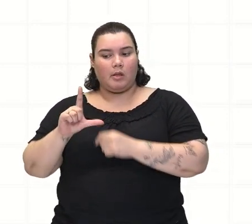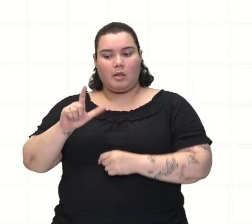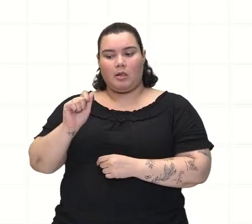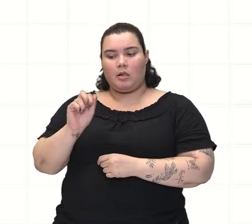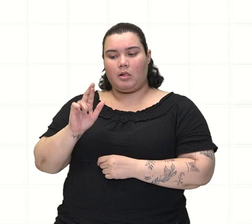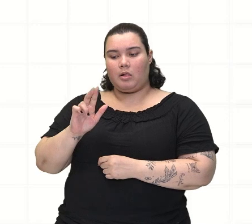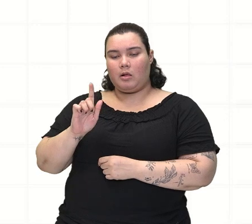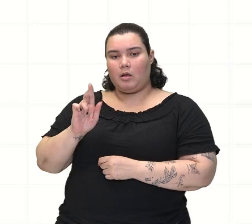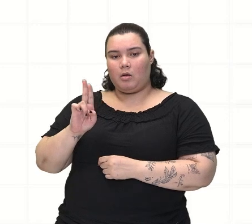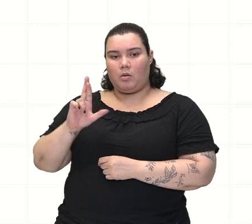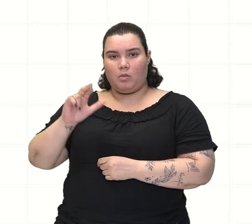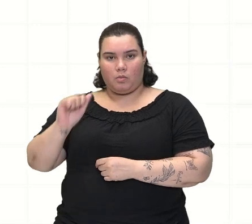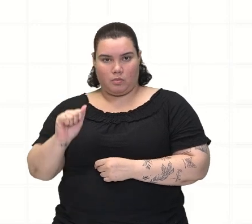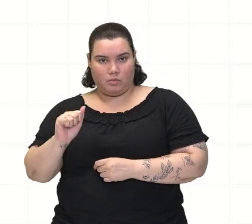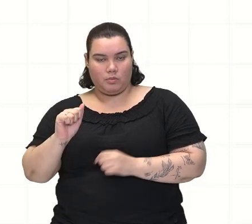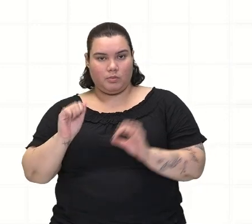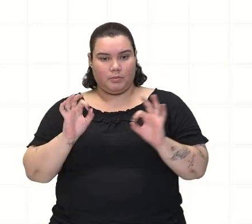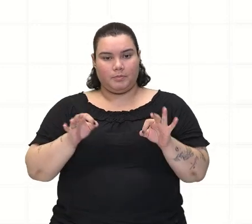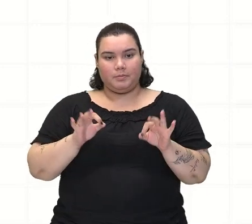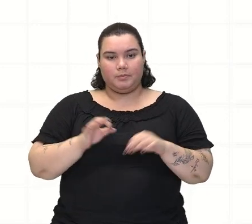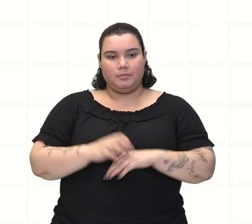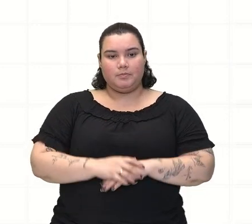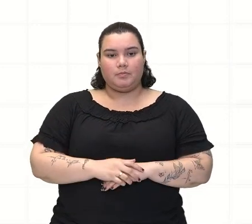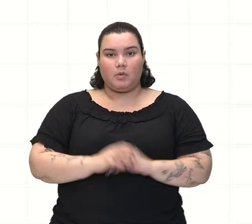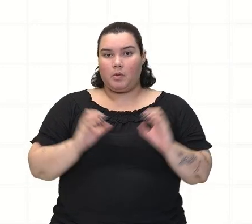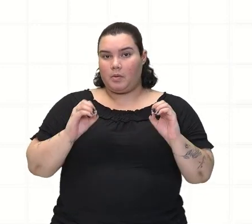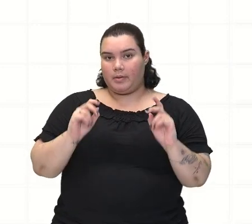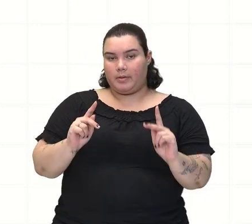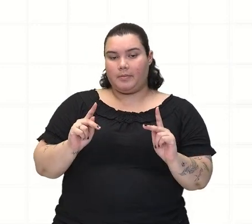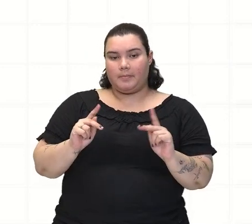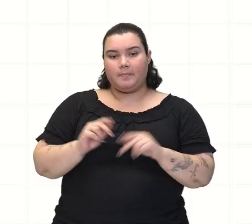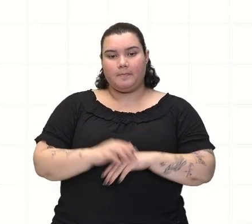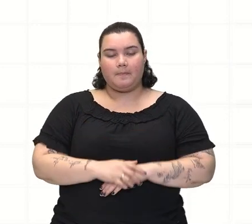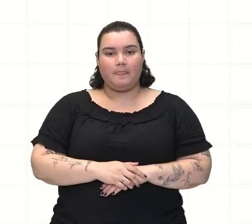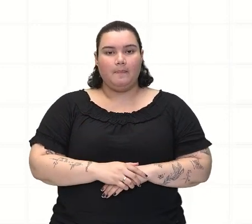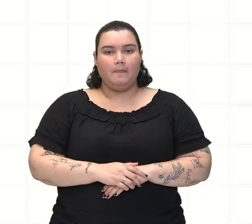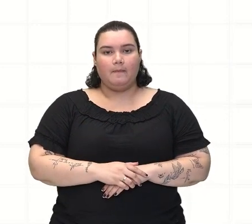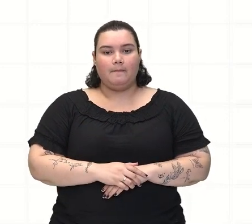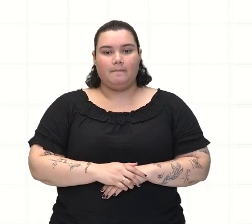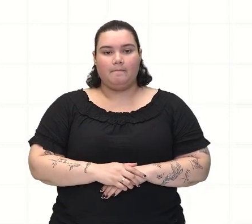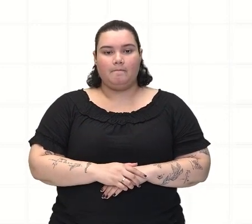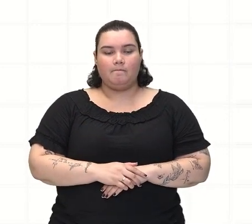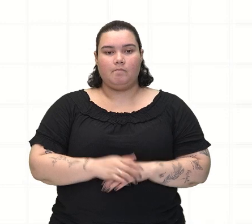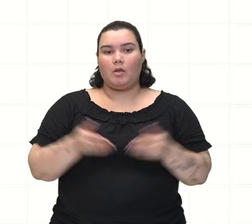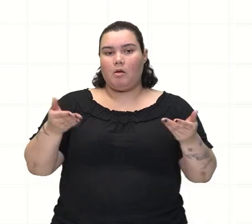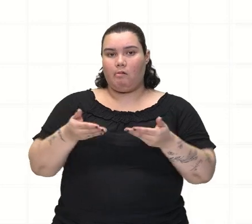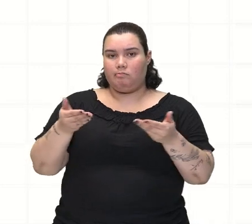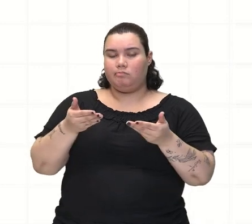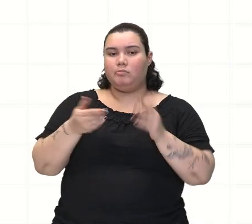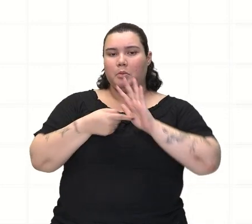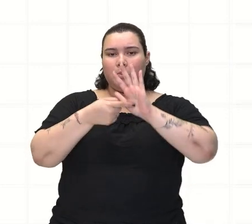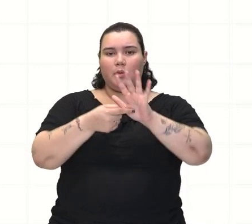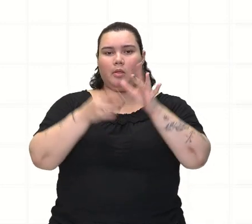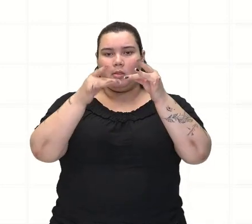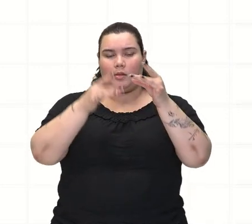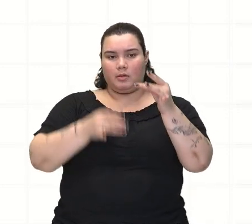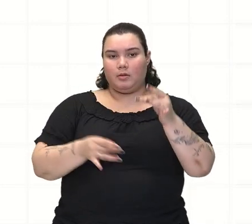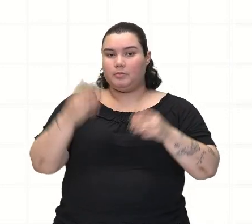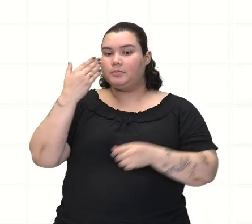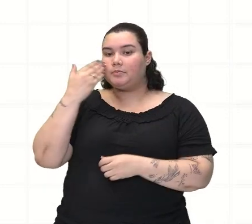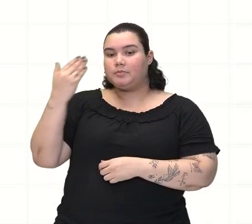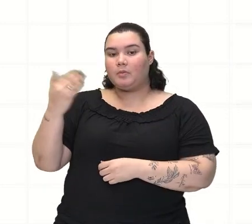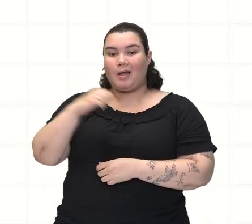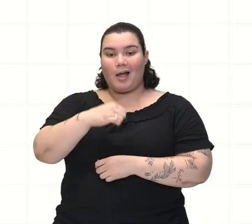comprimento vezes a largura. Tudo bem? Então, vamos fazer isso. Então, a área total do